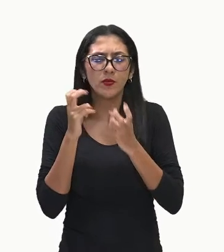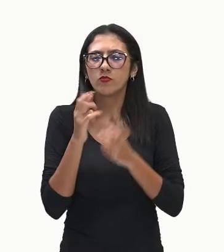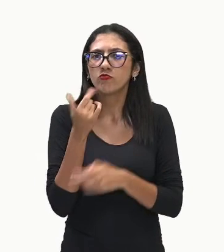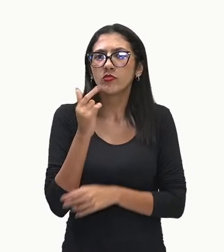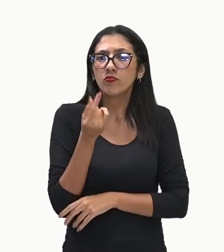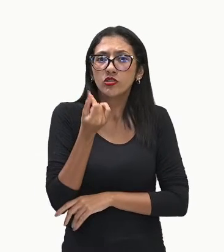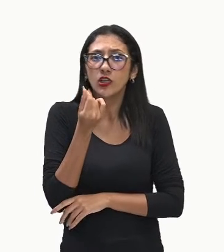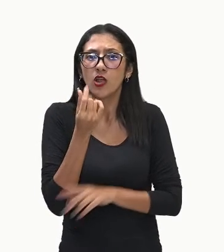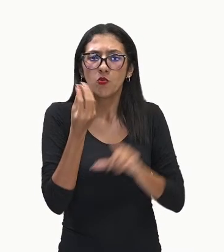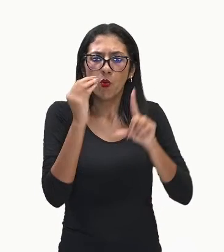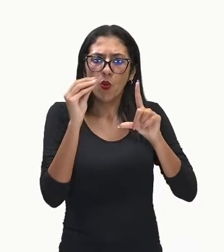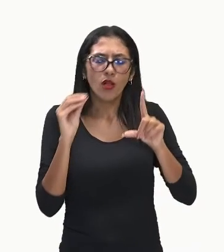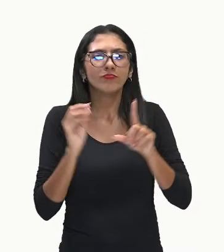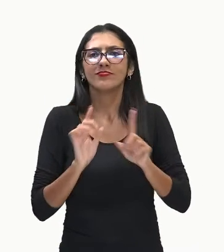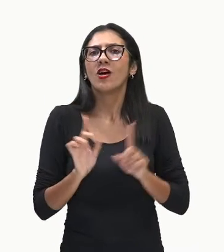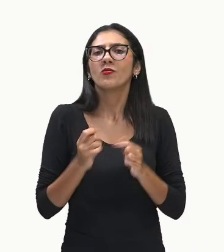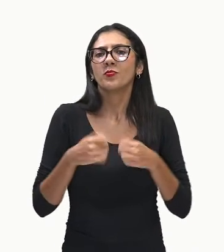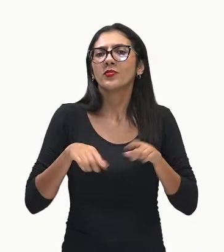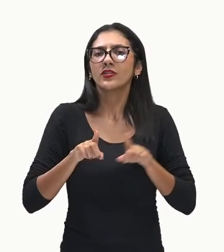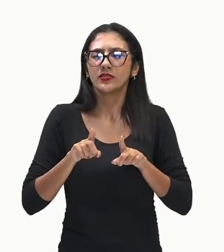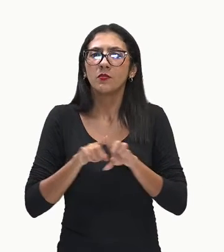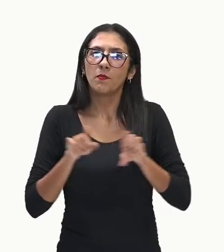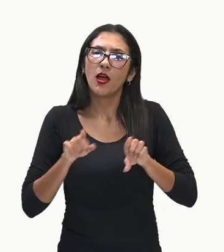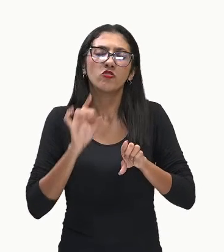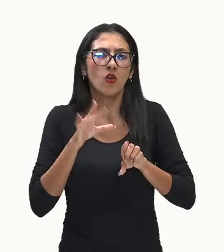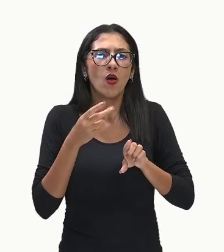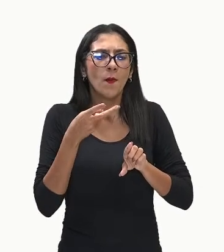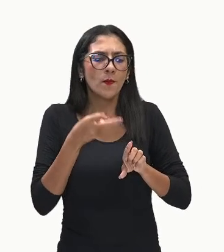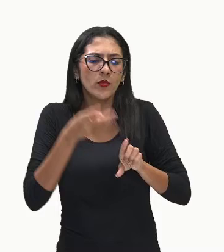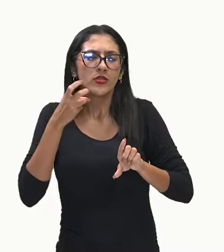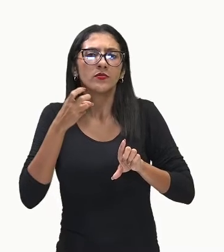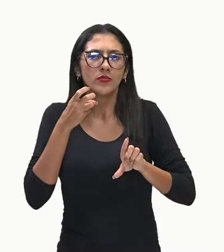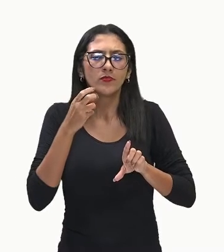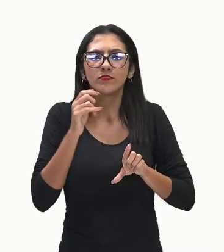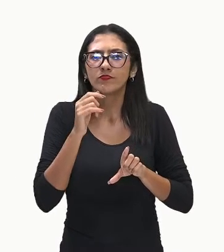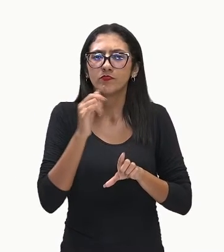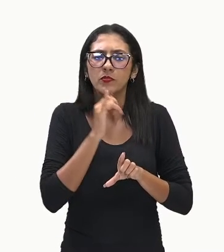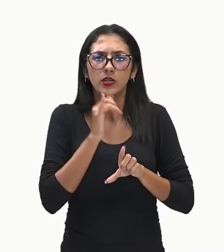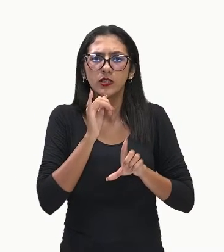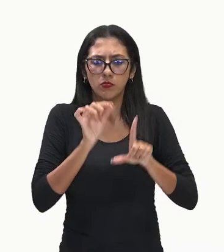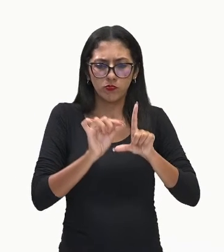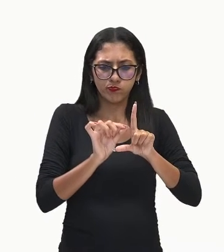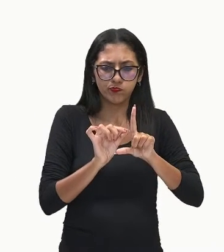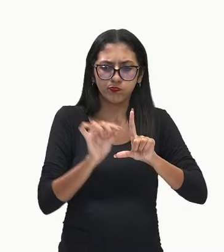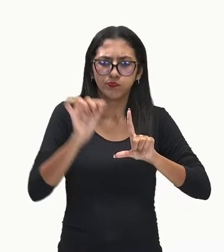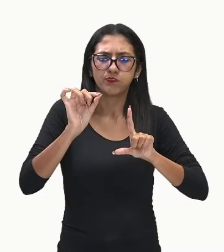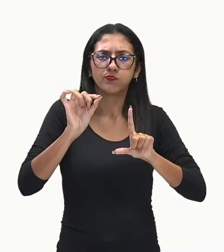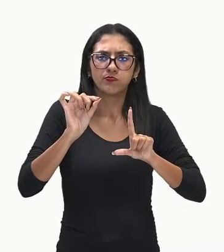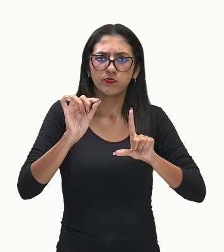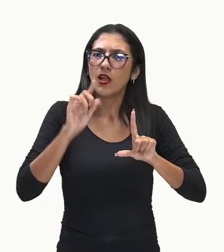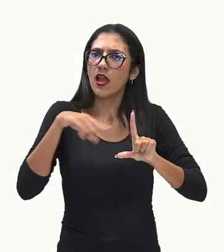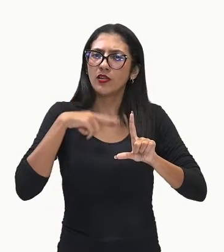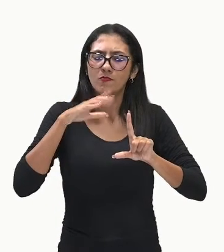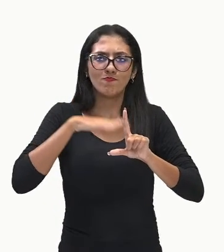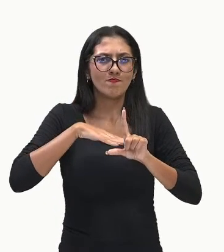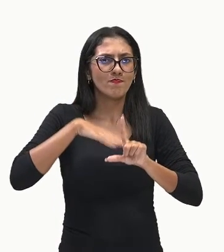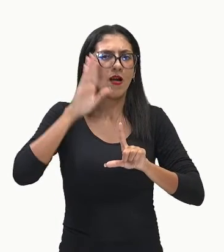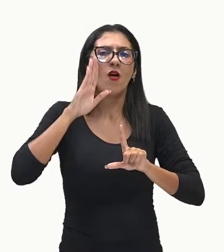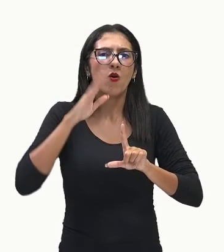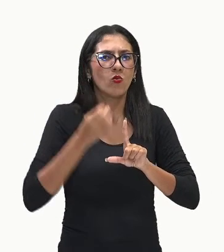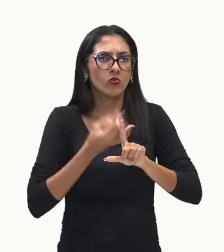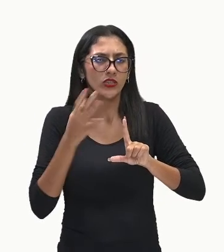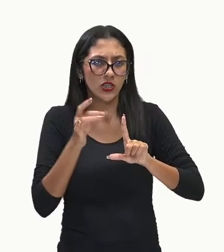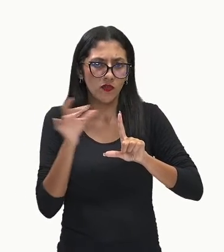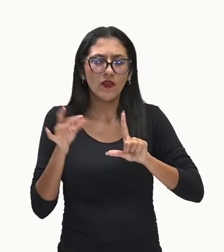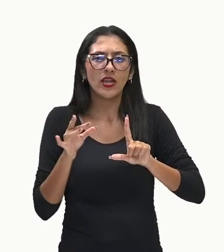mês, podemos perceber que, quanto mais alto o ponto, maior é a venda. E,